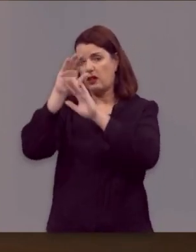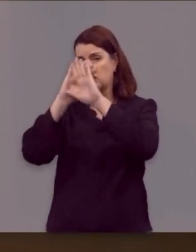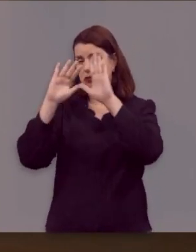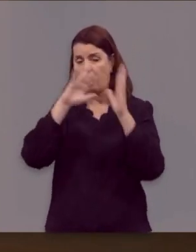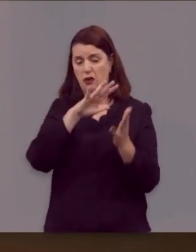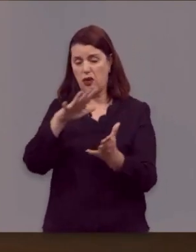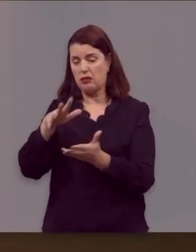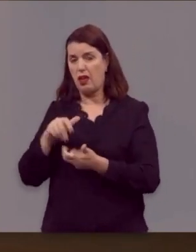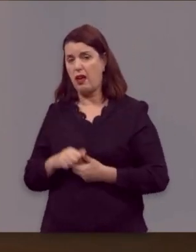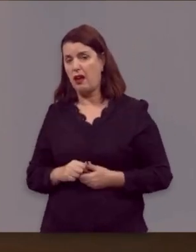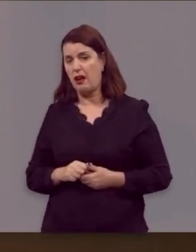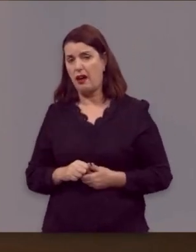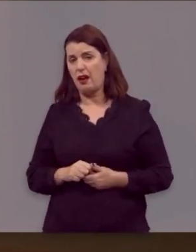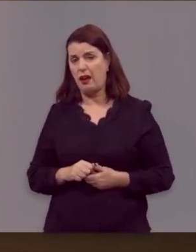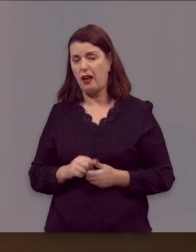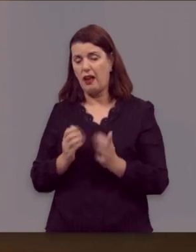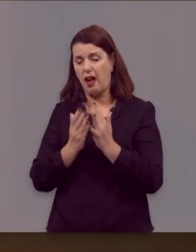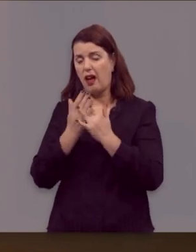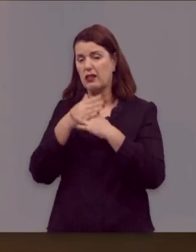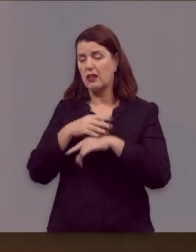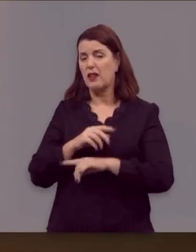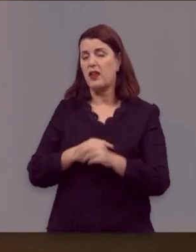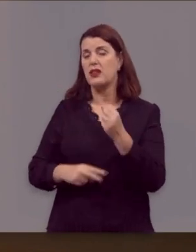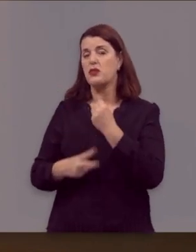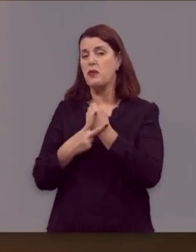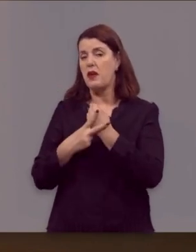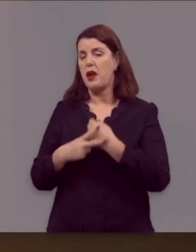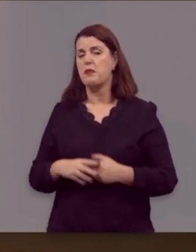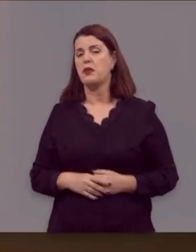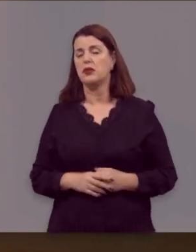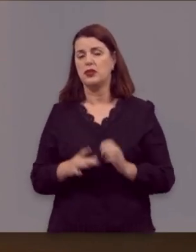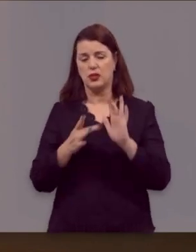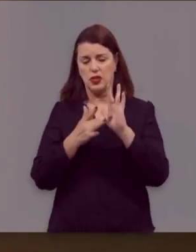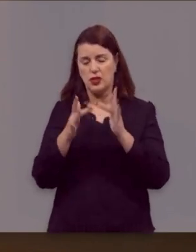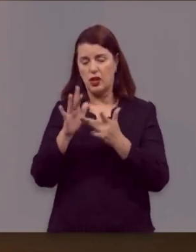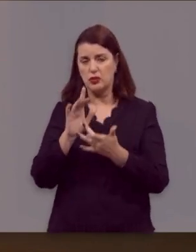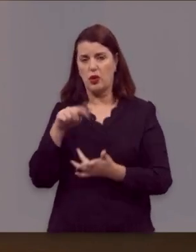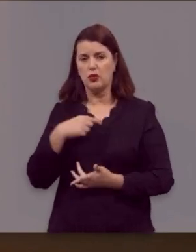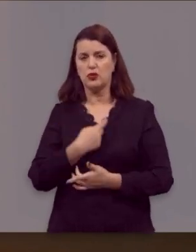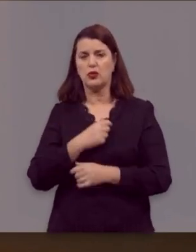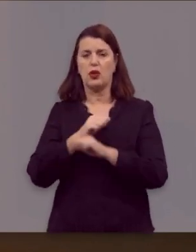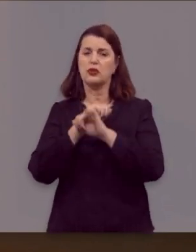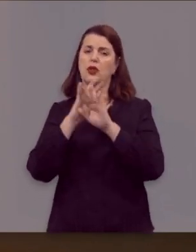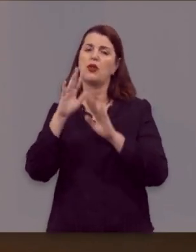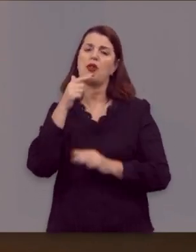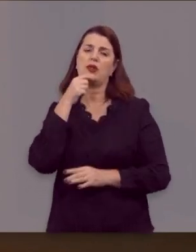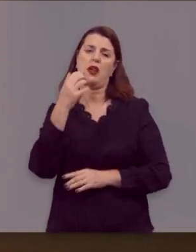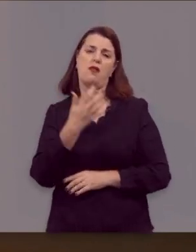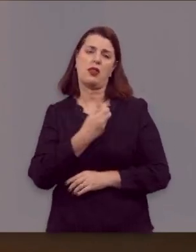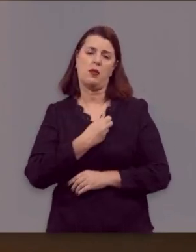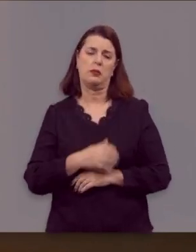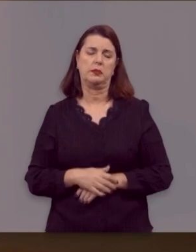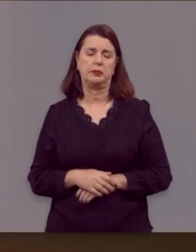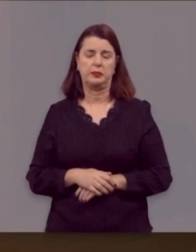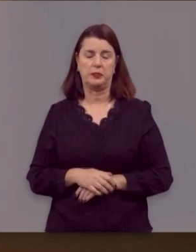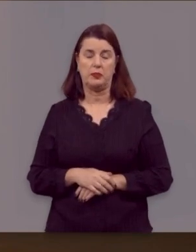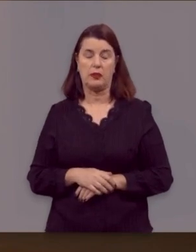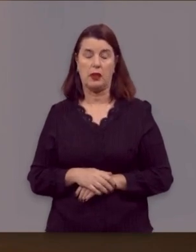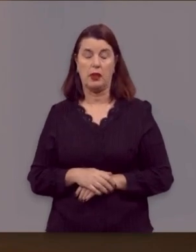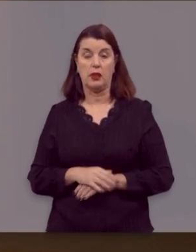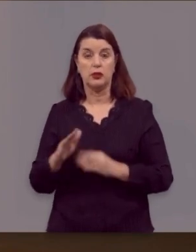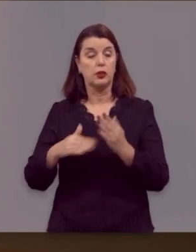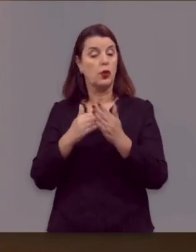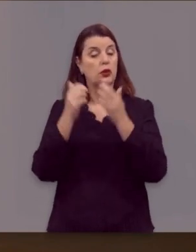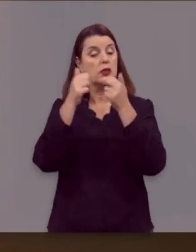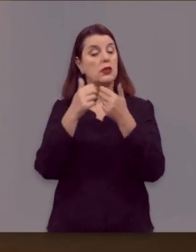os céus e a terra foram criados por intermédio do Verbo, de Jesus, o nosso glorioso Redentor. Todas